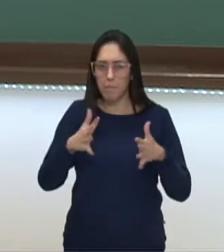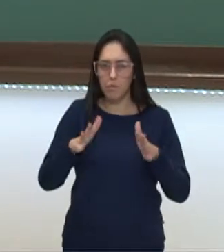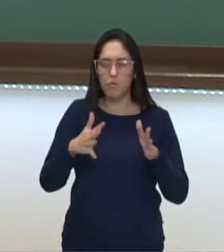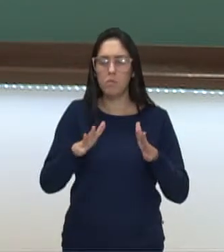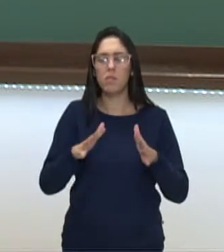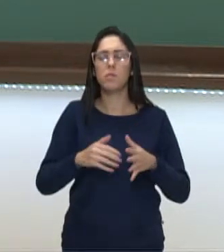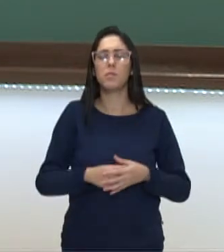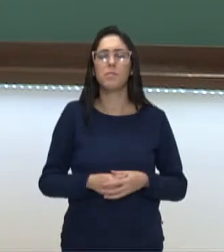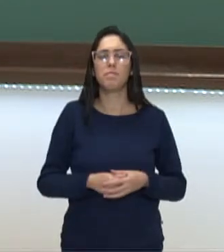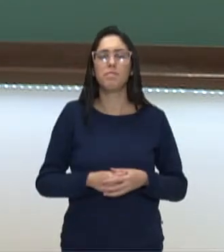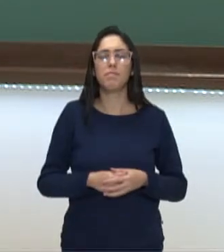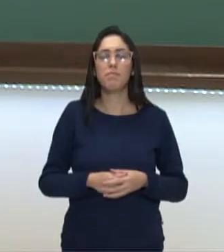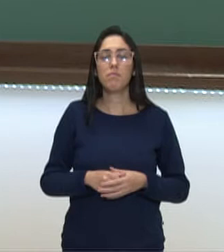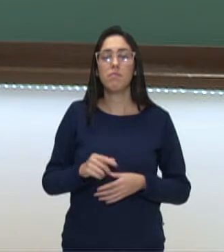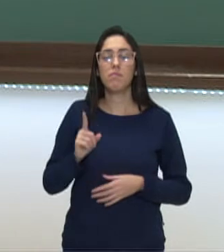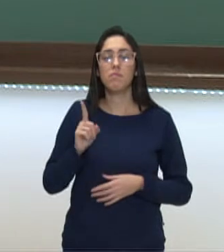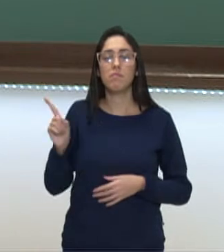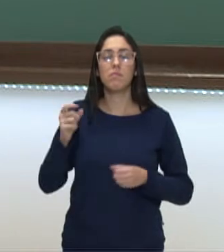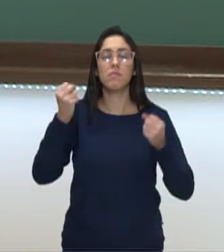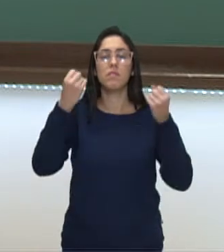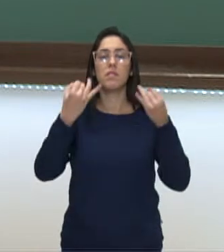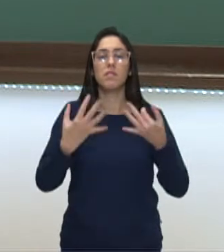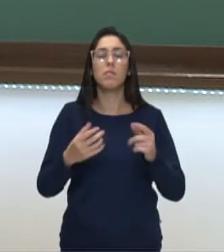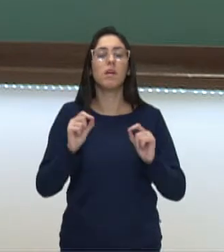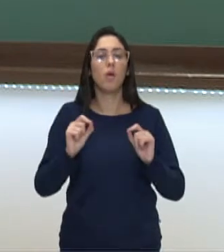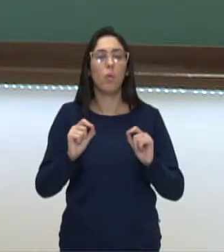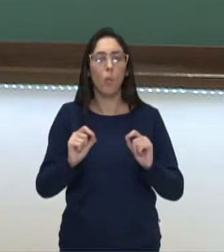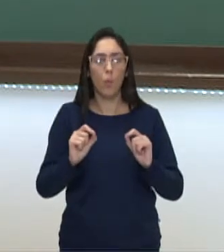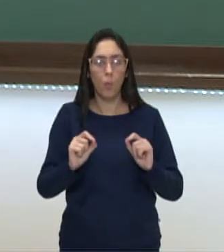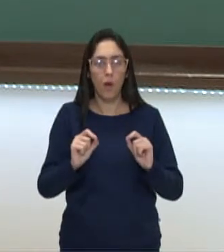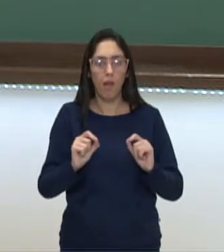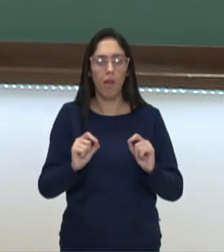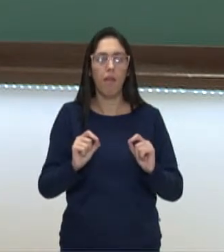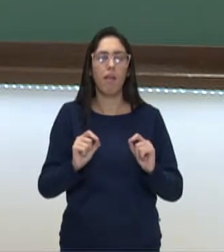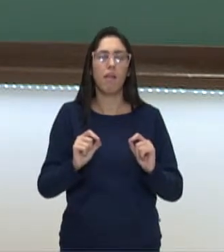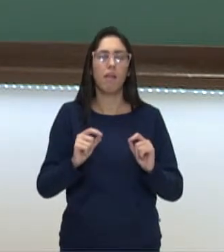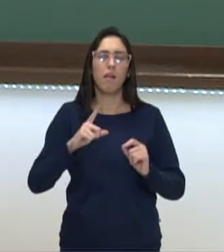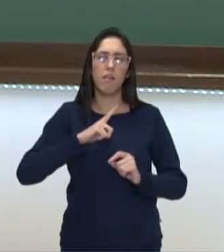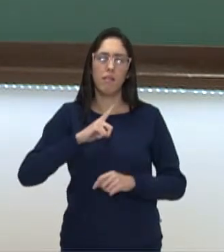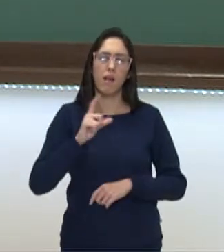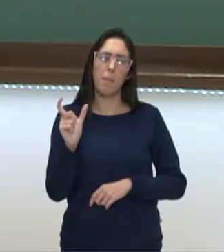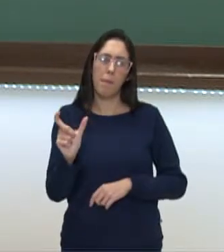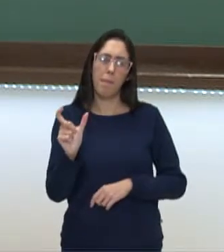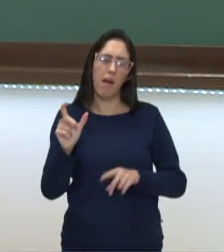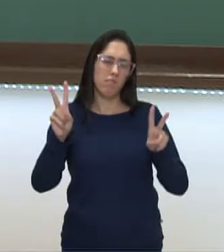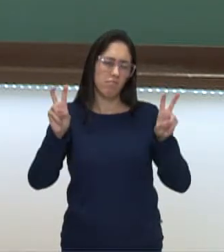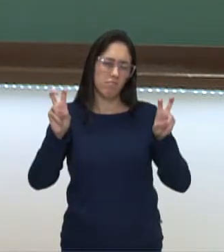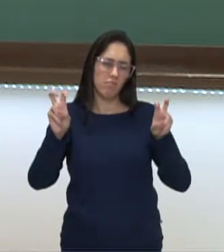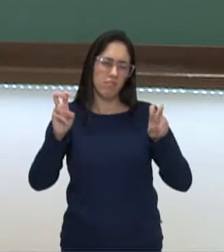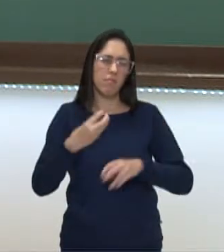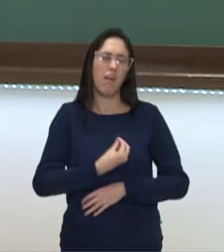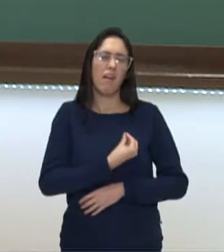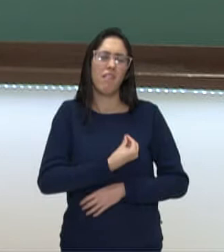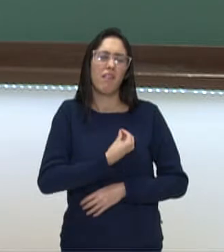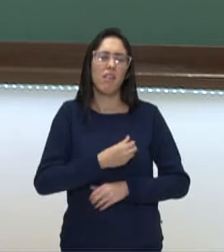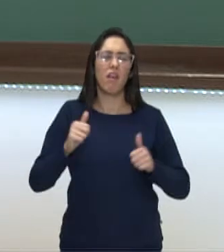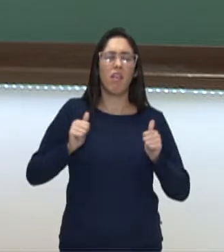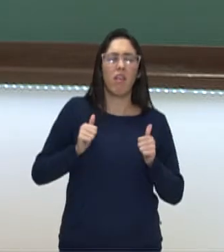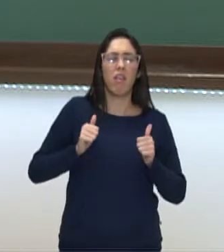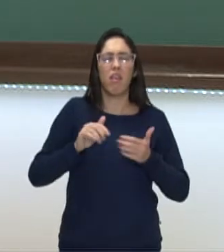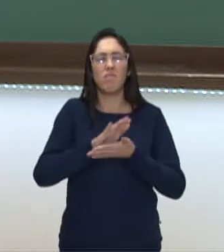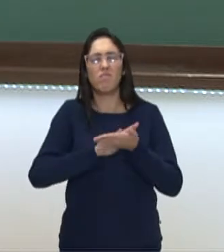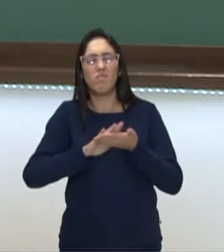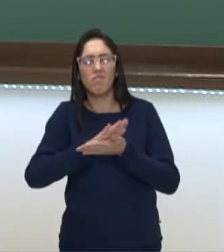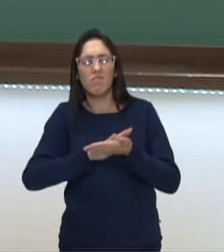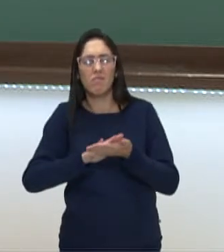leitura, a partir da vida, Vamos utilizar um termo, entre aspas, aqui, a vida sedentária, Frente